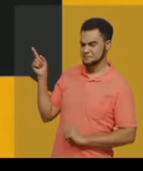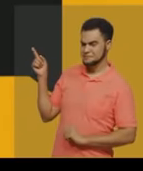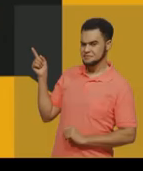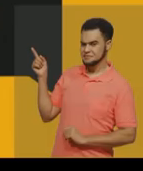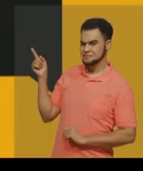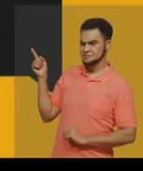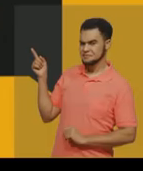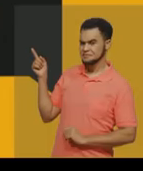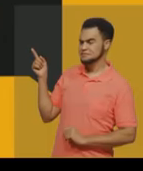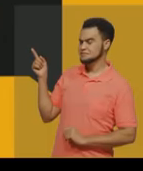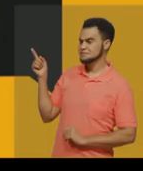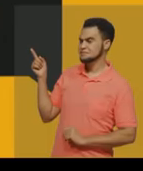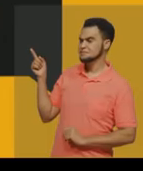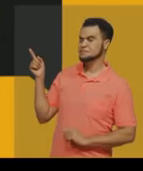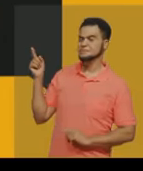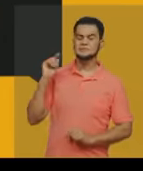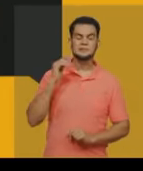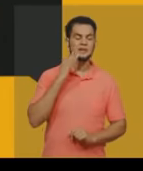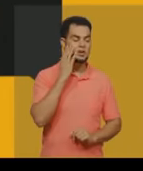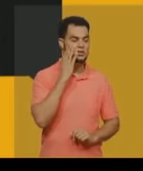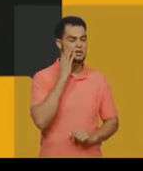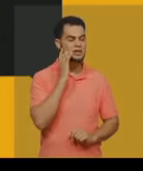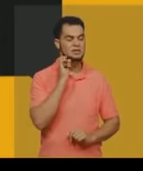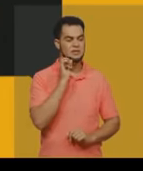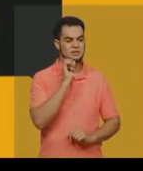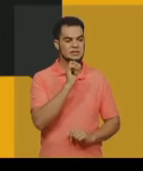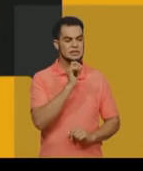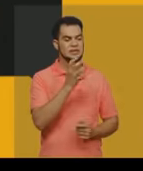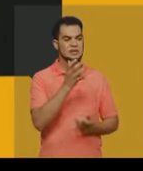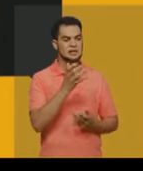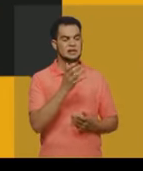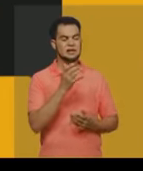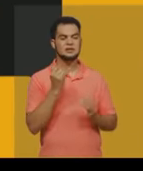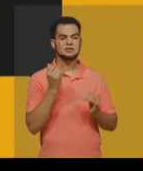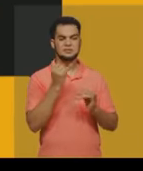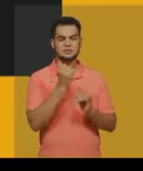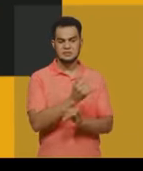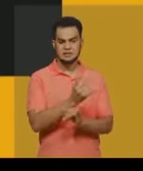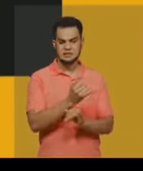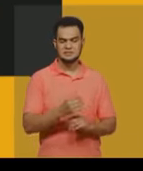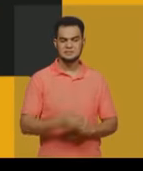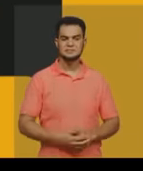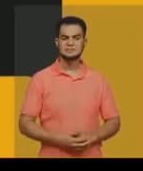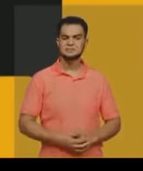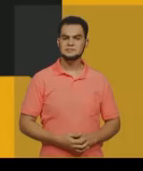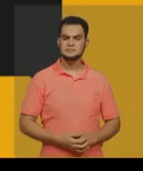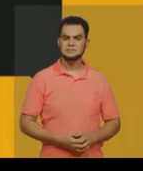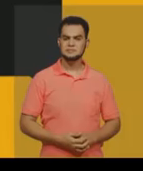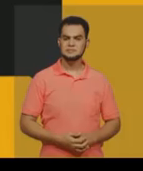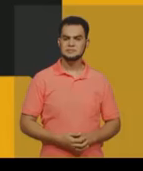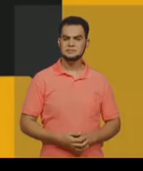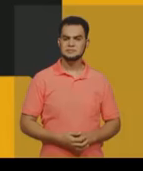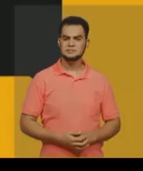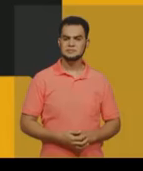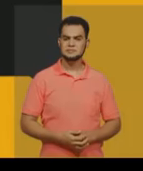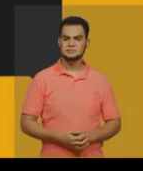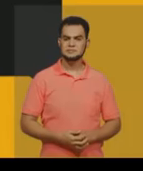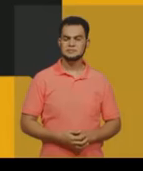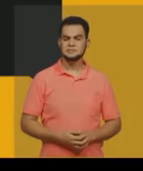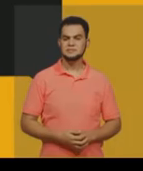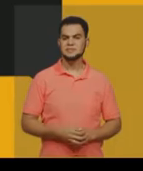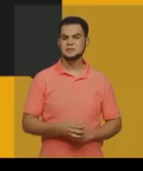dizer. Eu sei o que você quer dizer. Said the little old man. Disse o